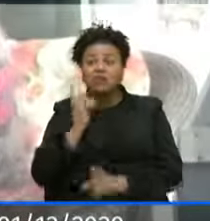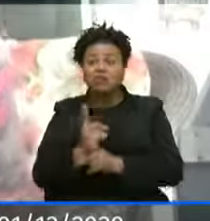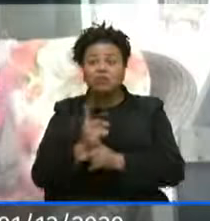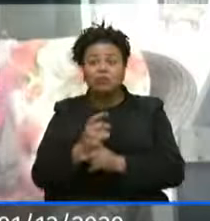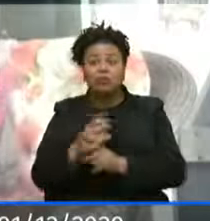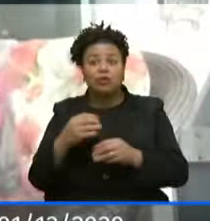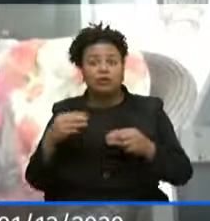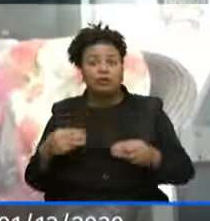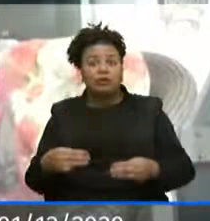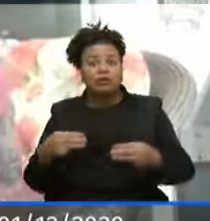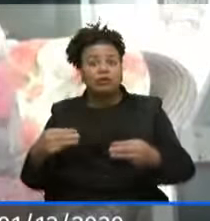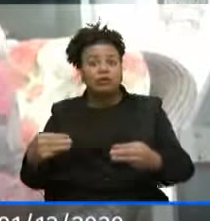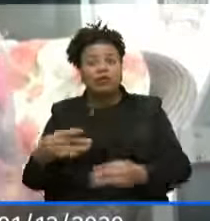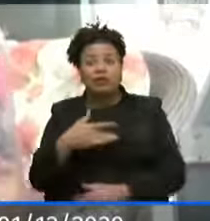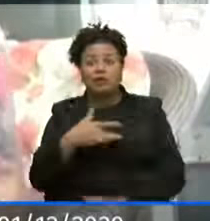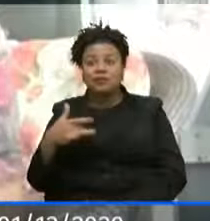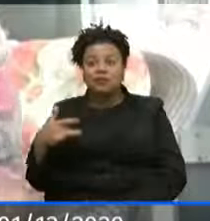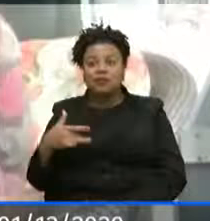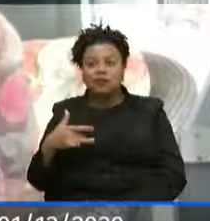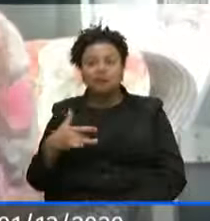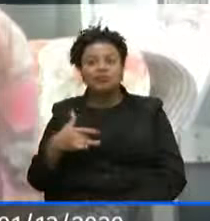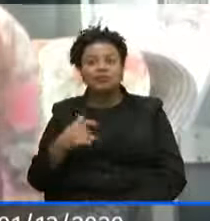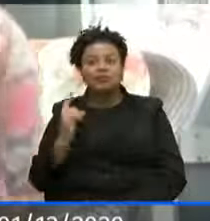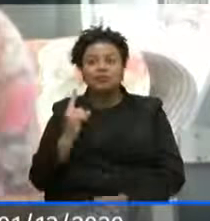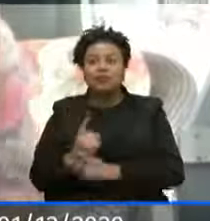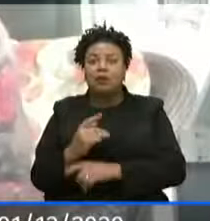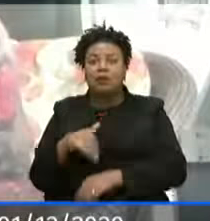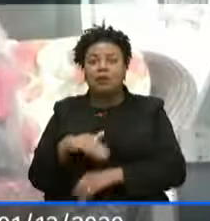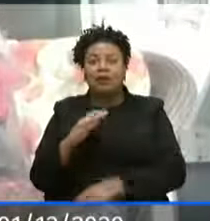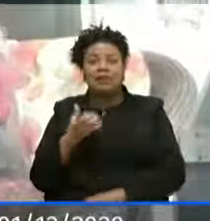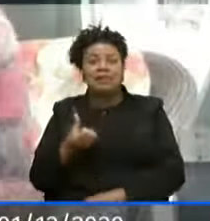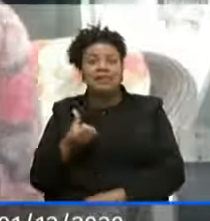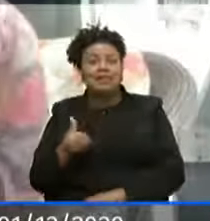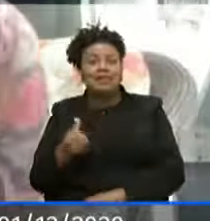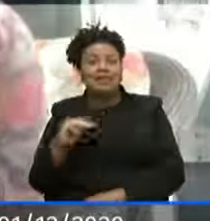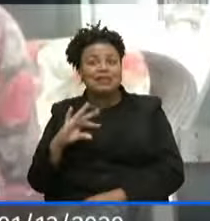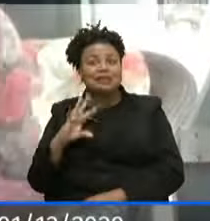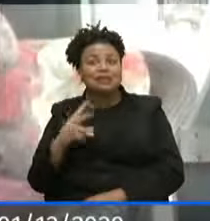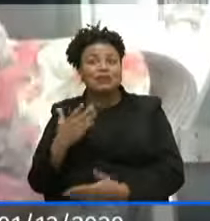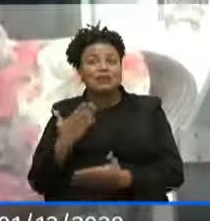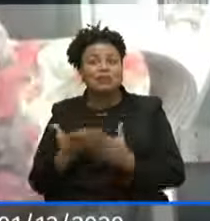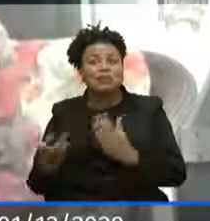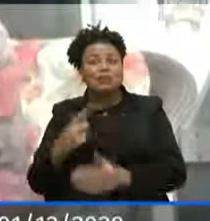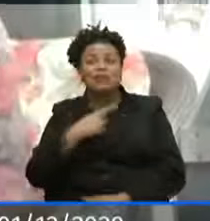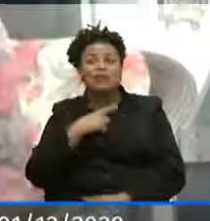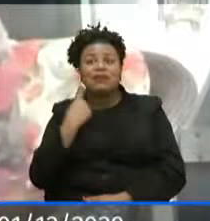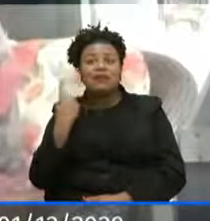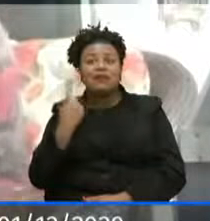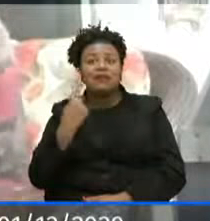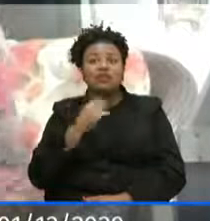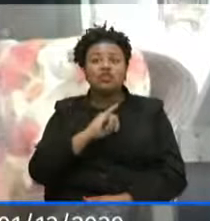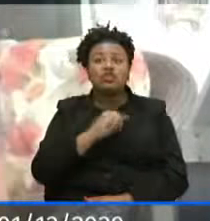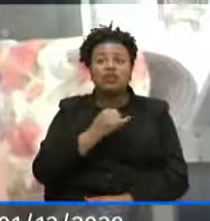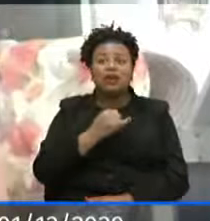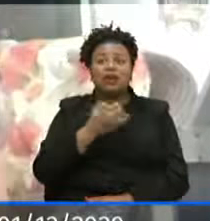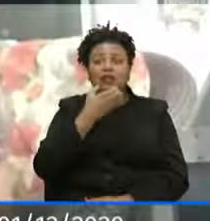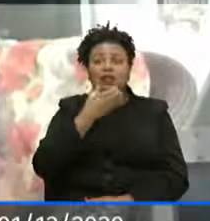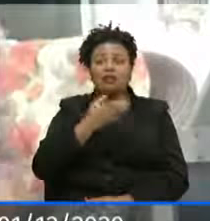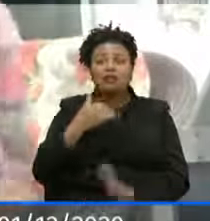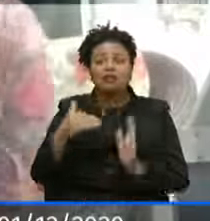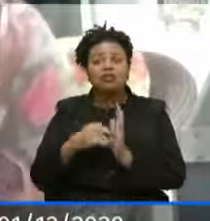no Ministério da Saúde, foram descobertos mais de 6 milhões de testes que vão perder a validade em dezembro até janeiro. E